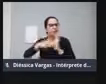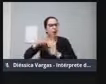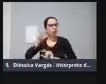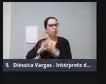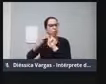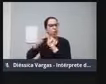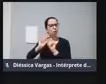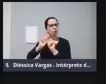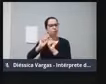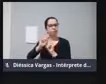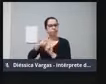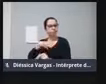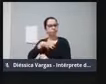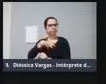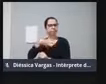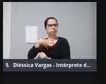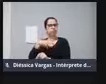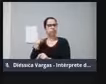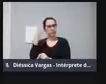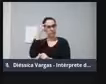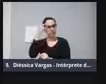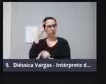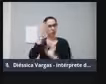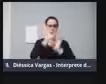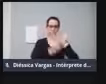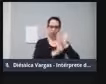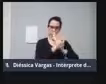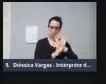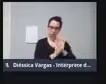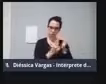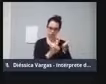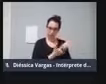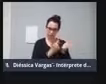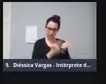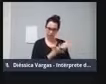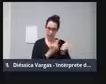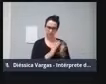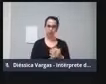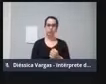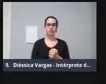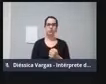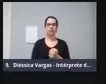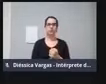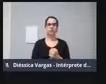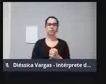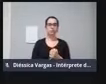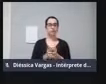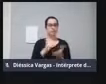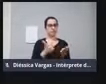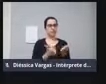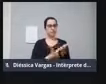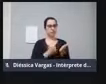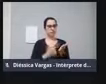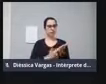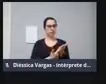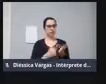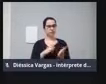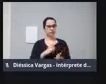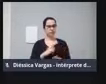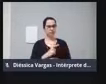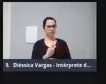Então, com isso, a gente pensou em organizar o livro e esse livro, então, ele consta, né, são 23